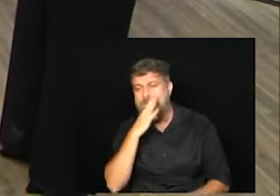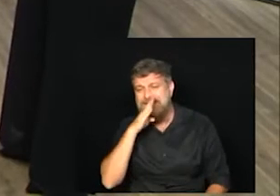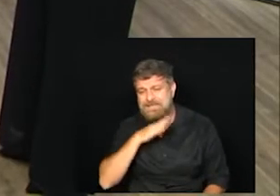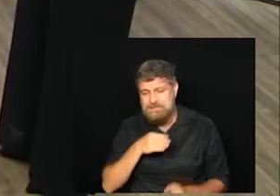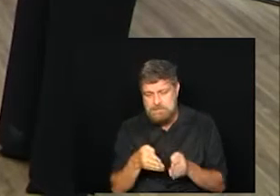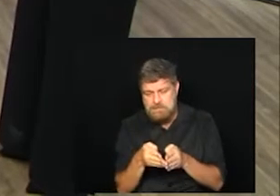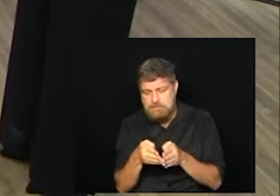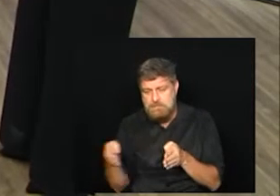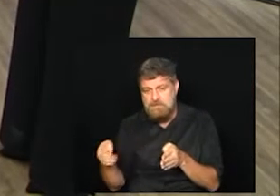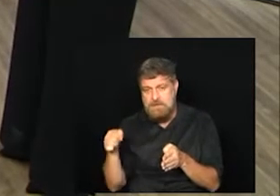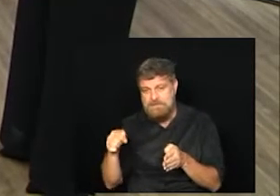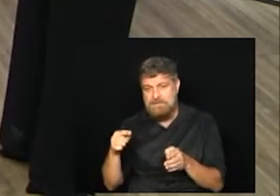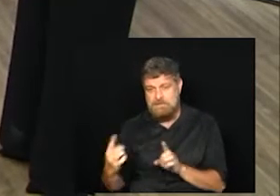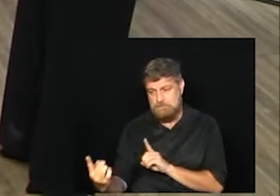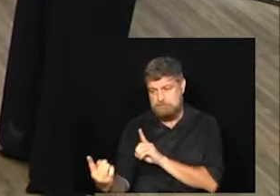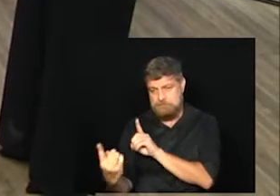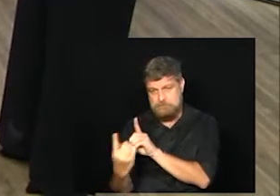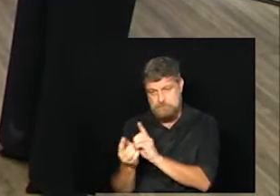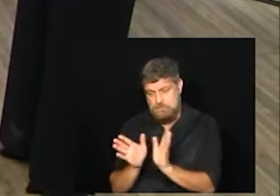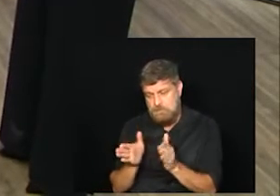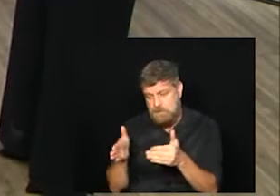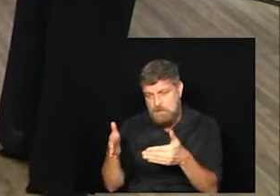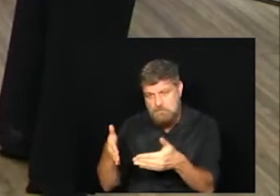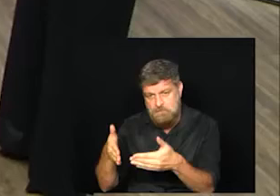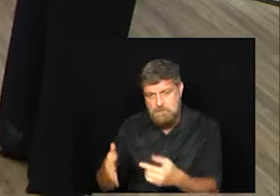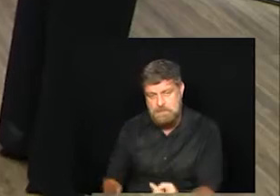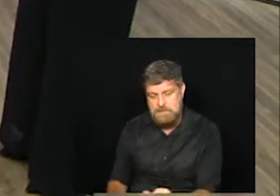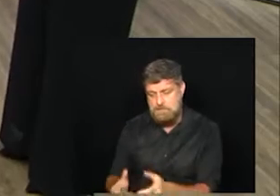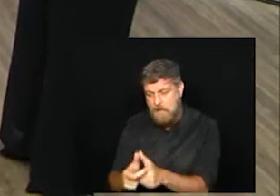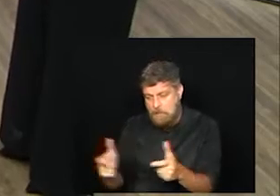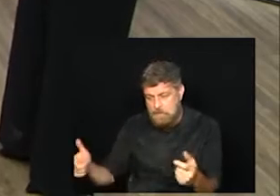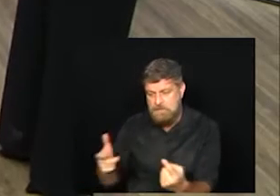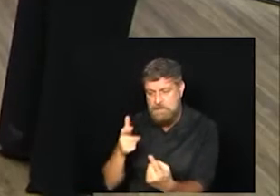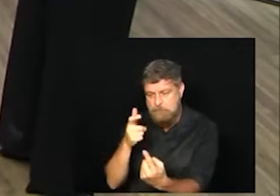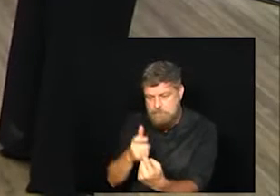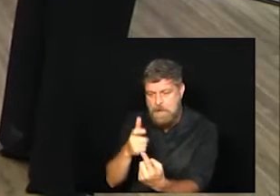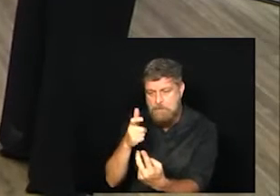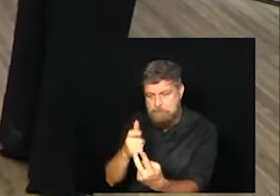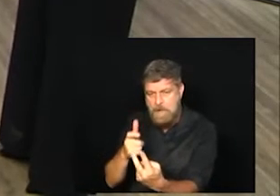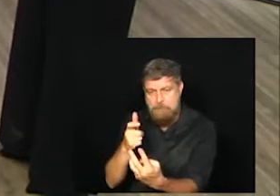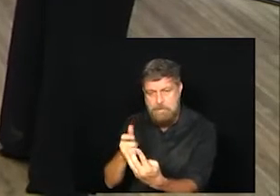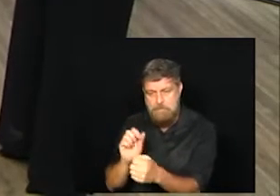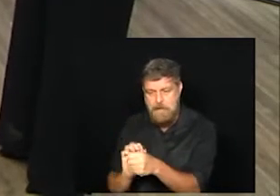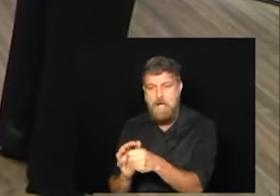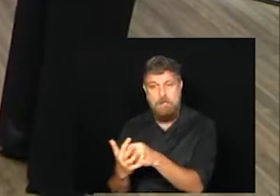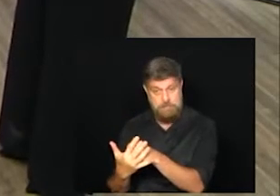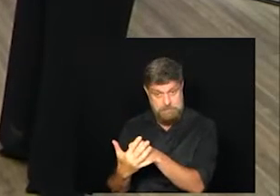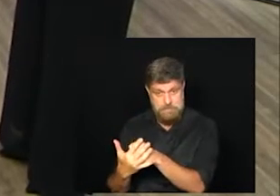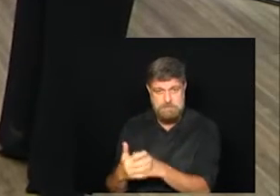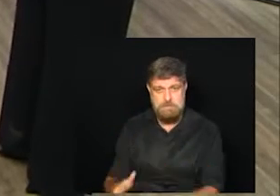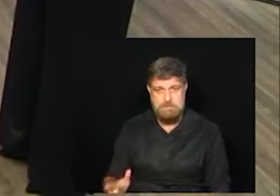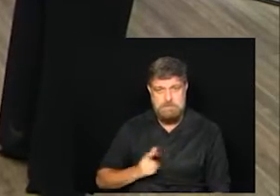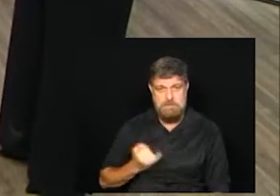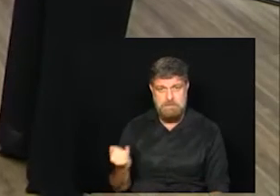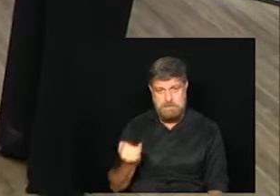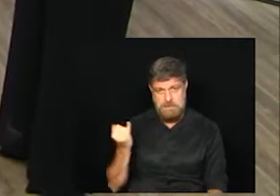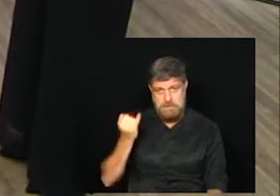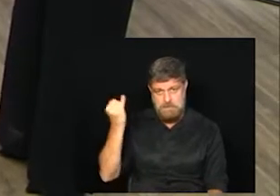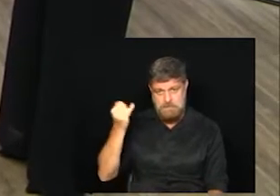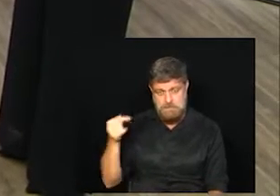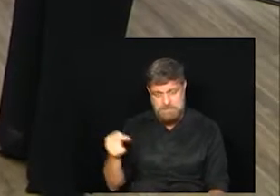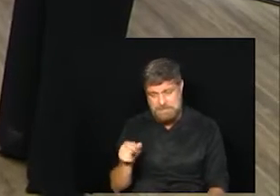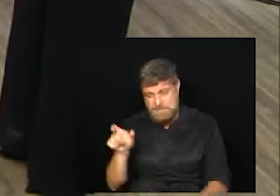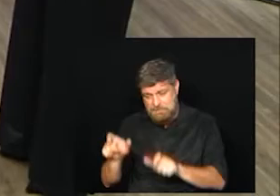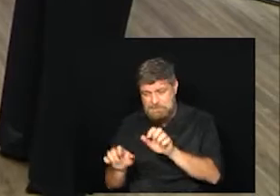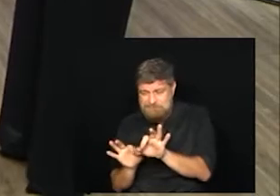da tarde, o atendimento fica exclusivo, na maior parte deles, para a Covid-19. Então, é importante essa